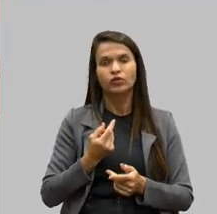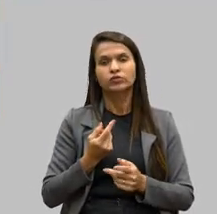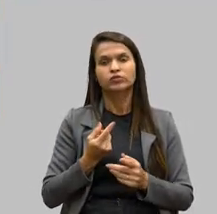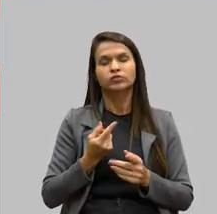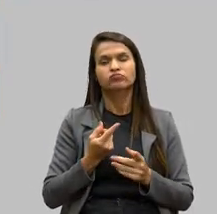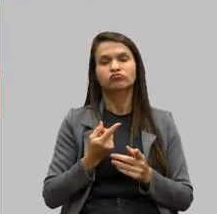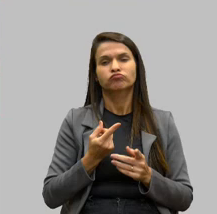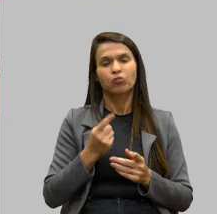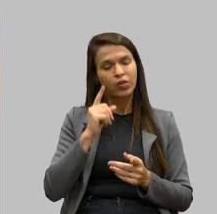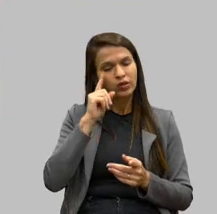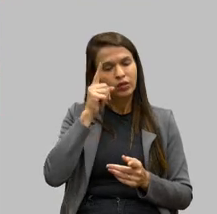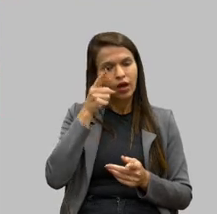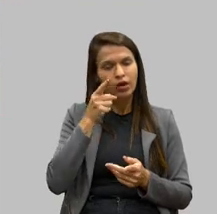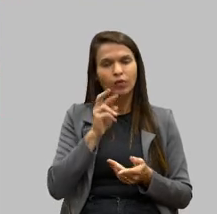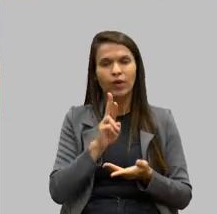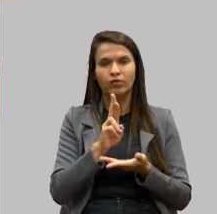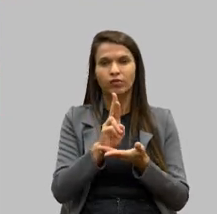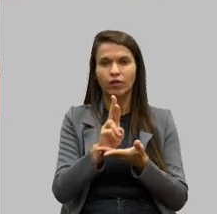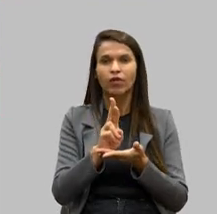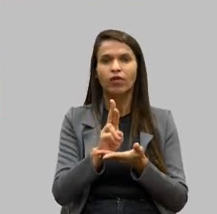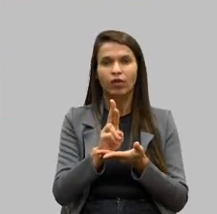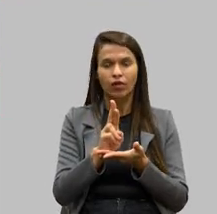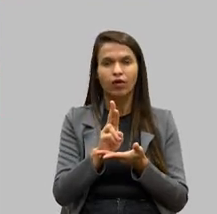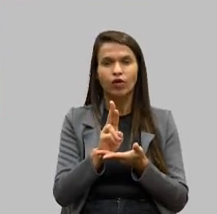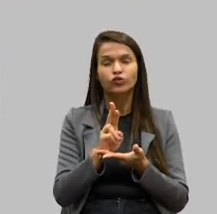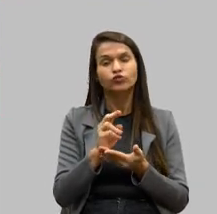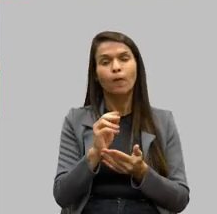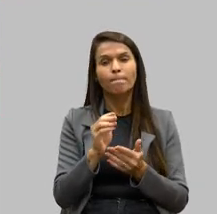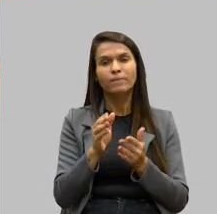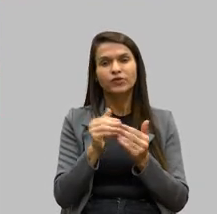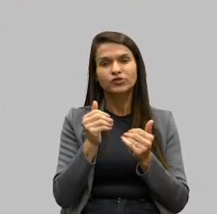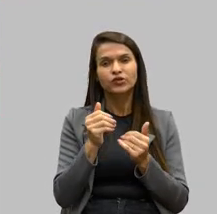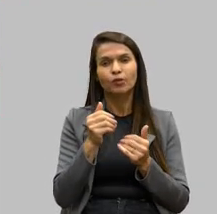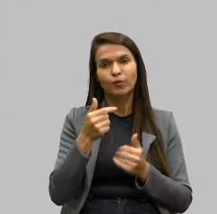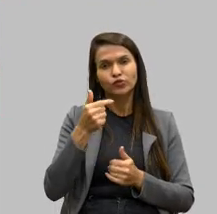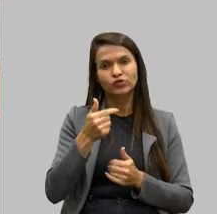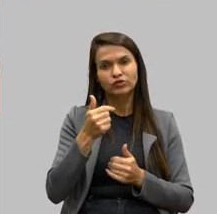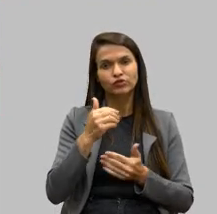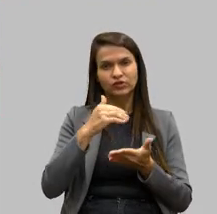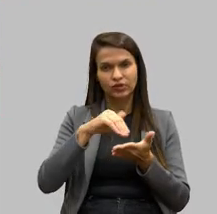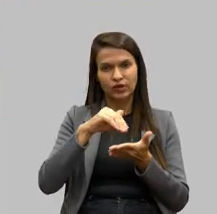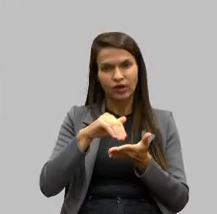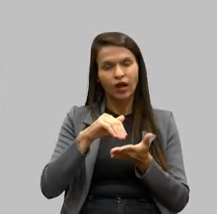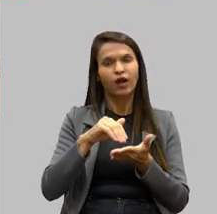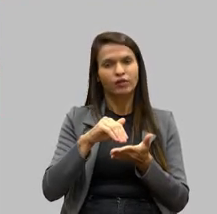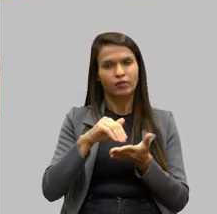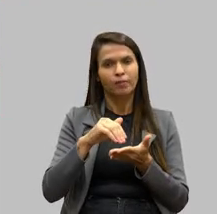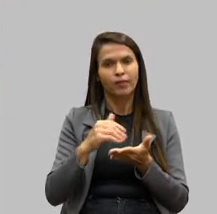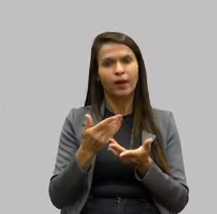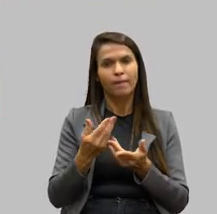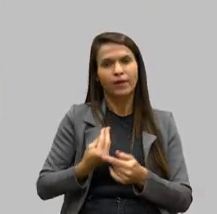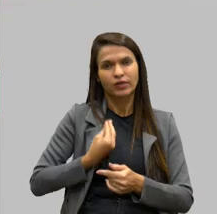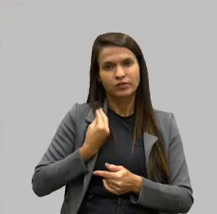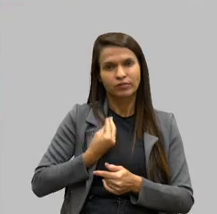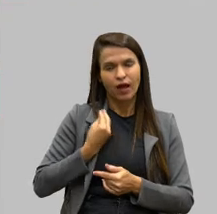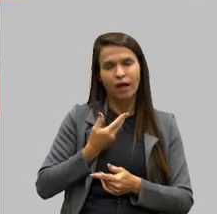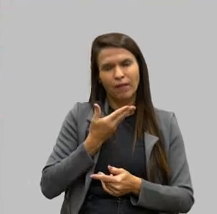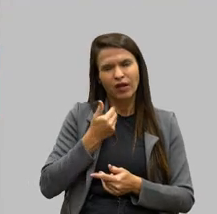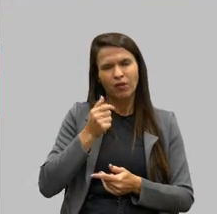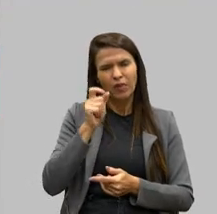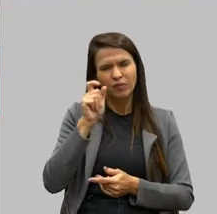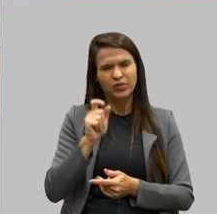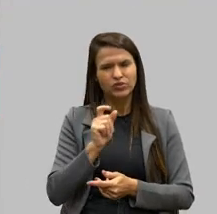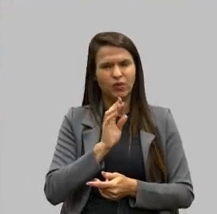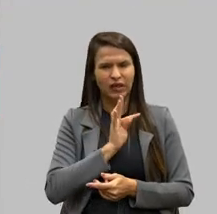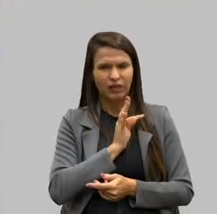e normalmente eu tenho pedido para vir o subsecretário, mas tem hora que o assunto é tão técnico, que é melhor vir uma pessoa técnica que eu acho que